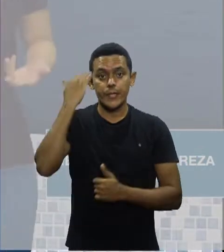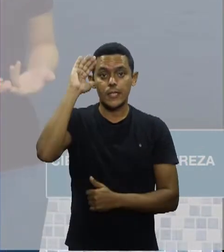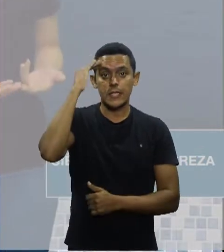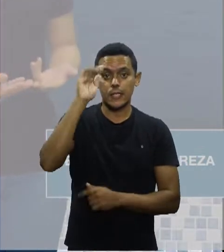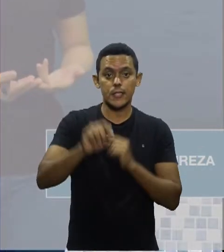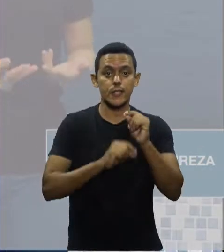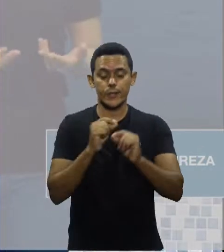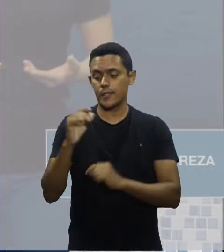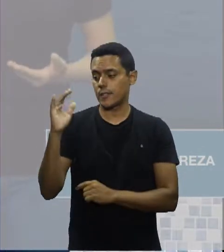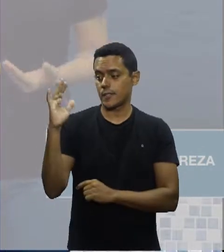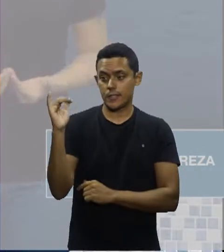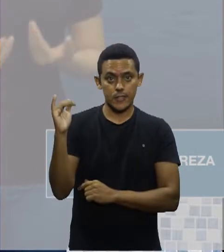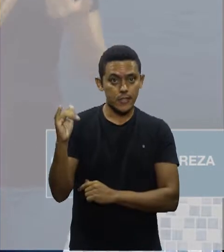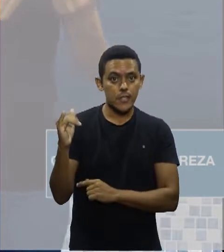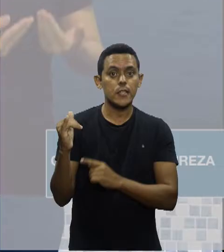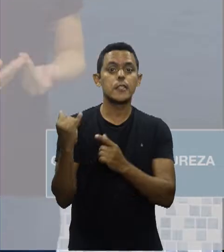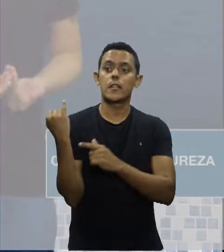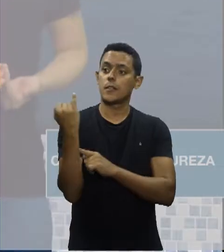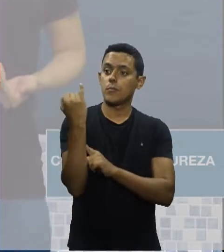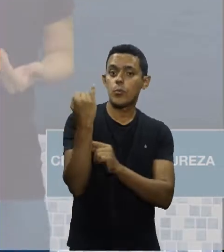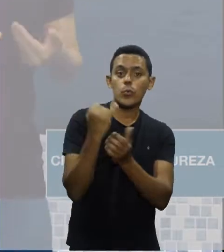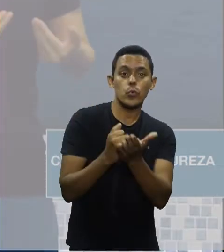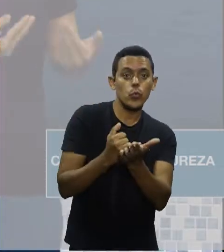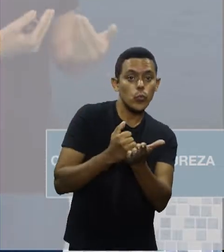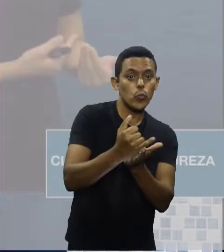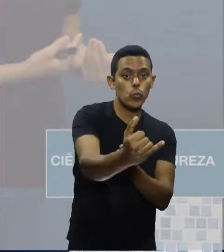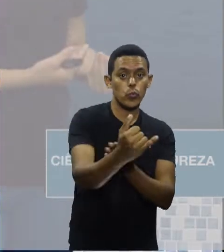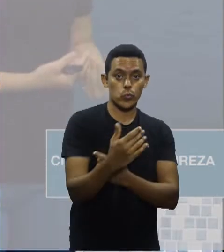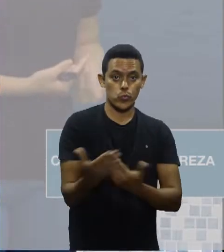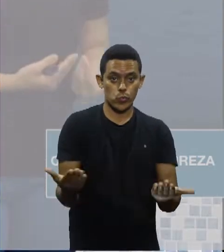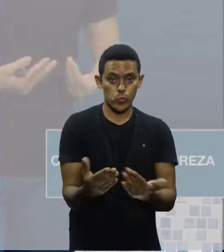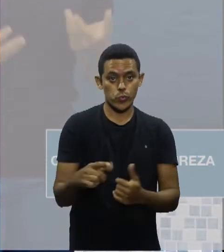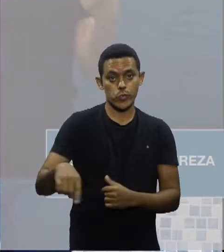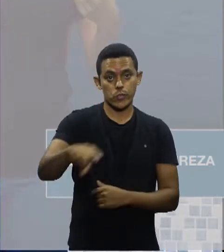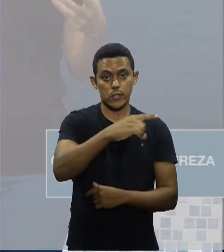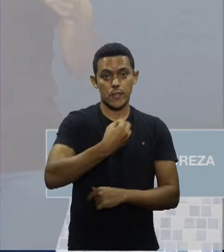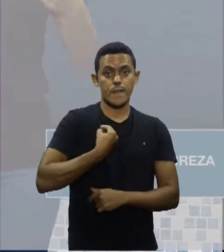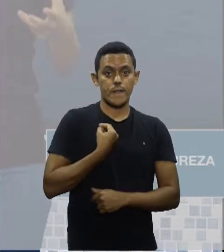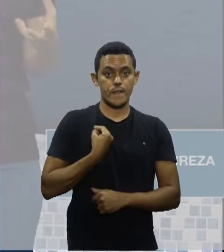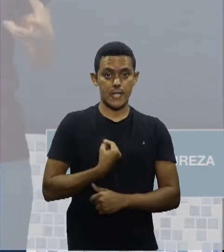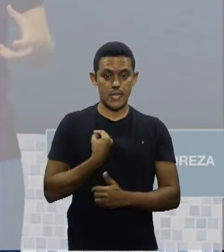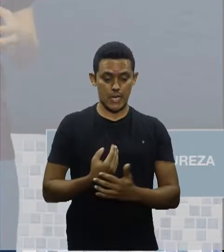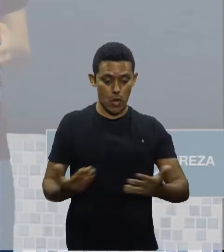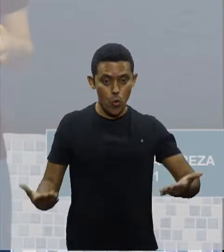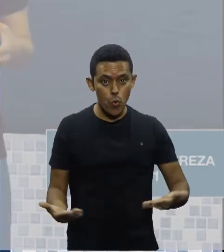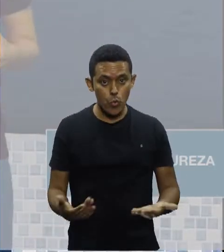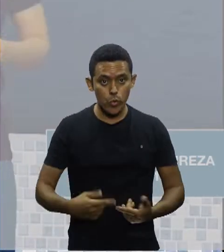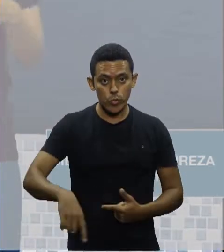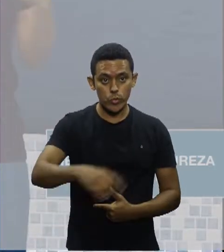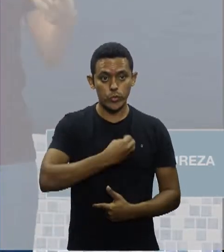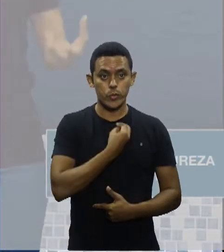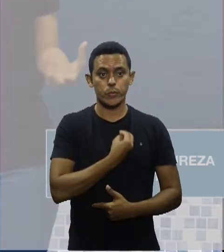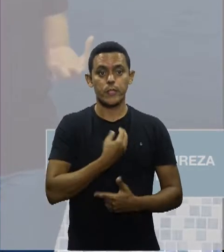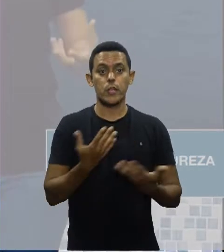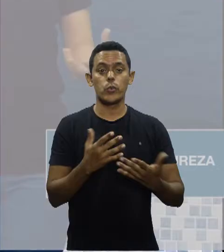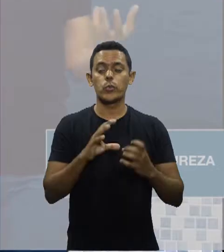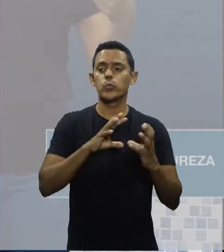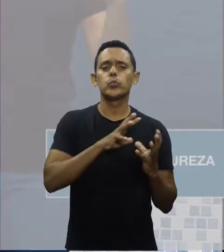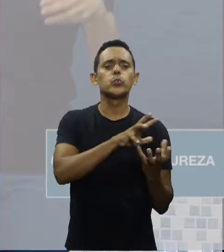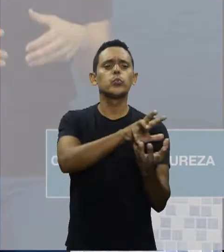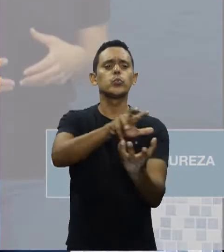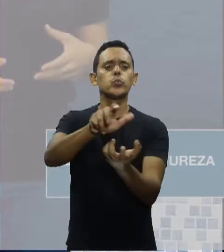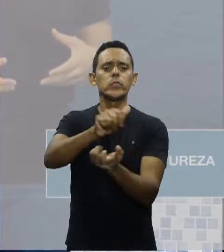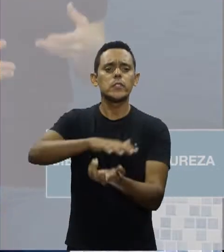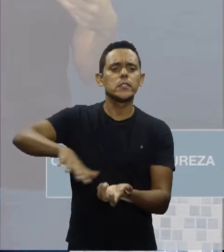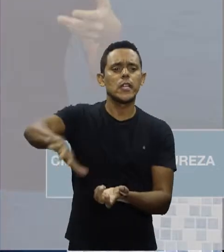disciplina de Ciências, e que nesse momento, na realidade que a gente vive, o momento pelo qual passa a humanidade, não só